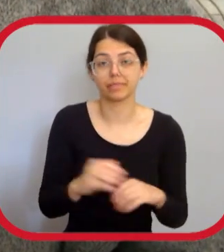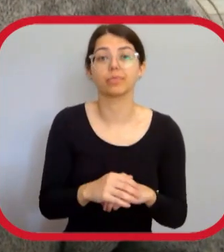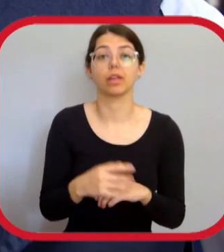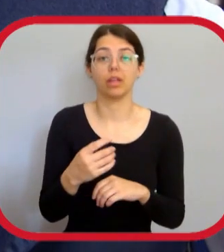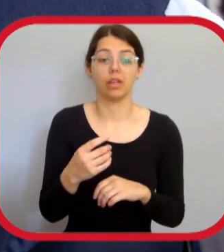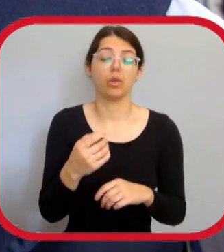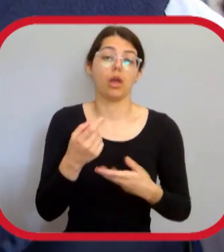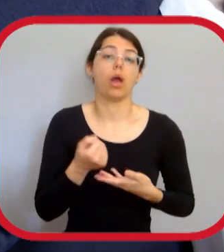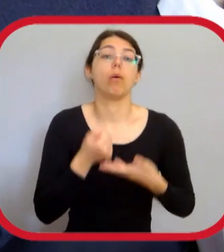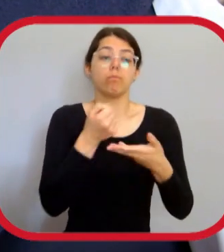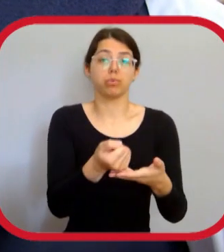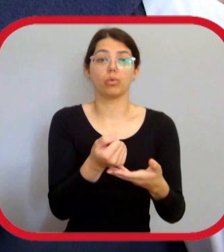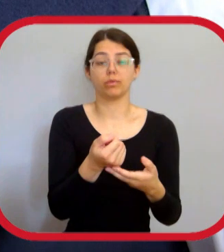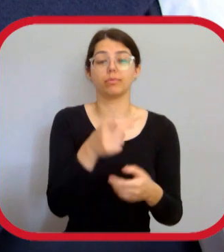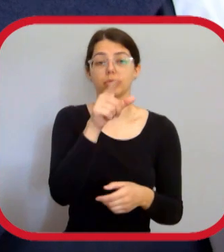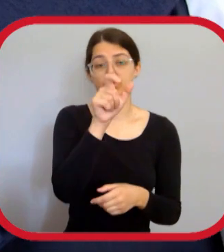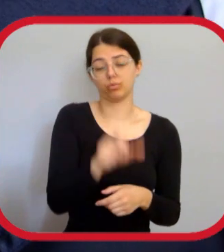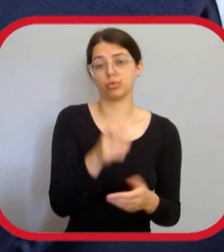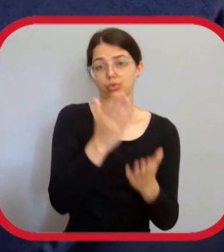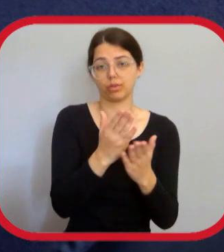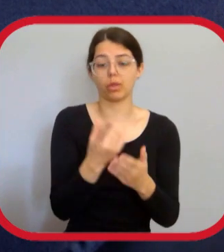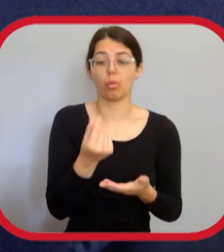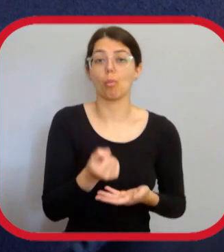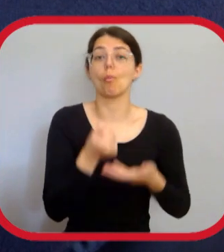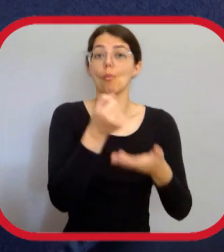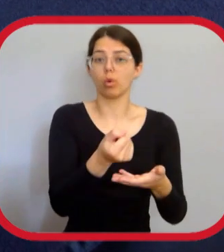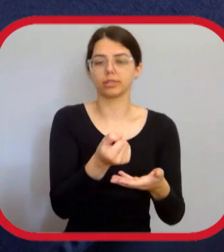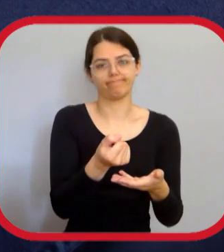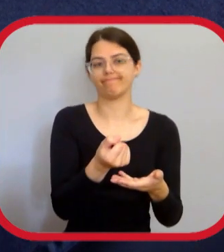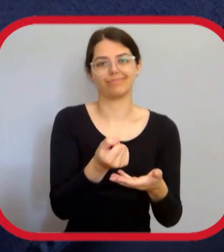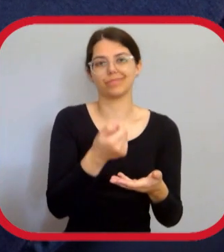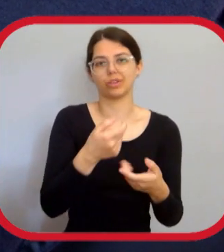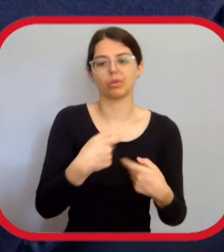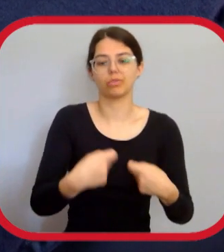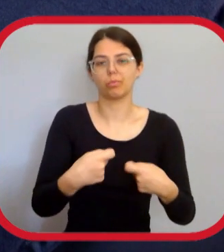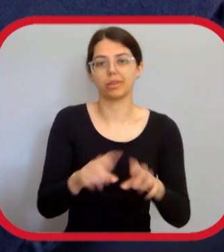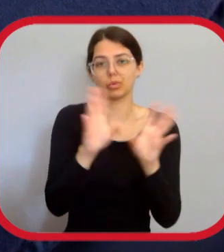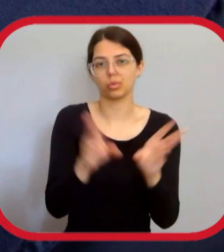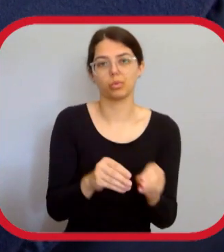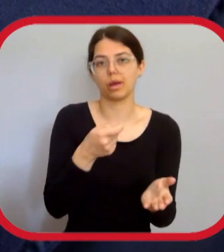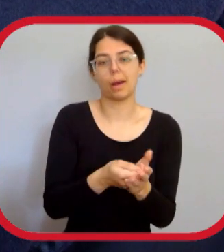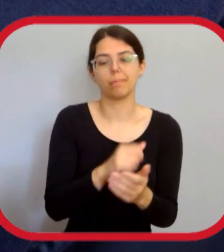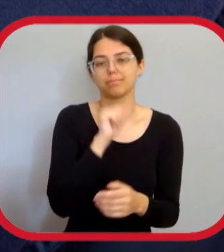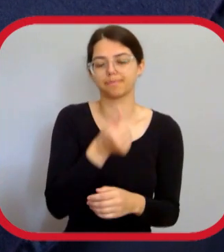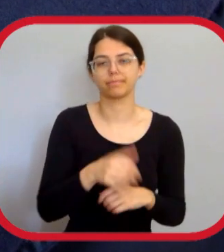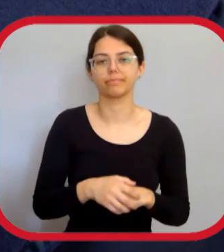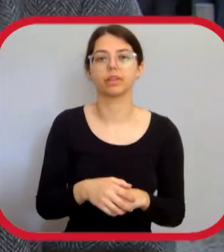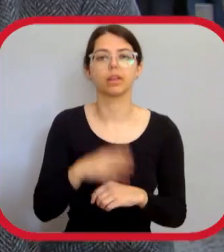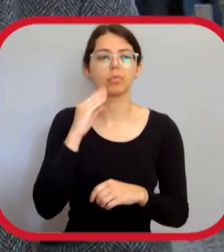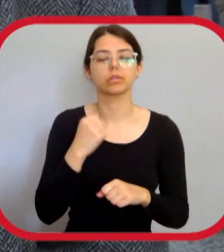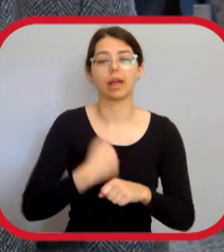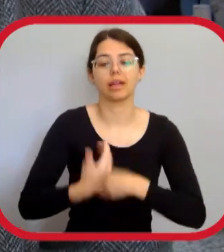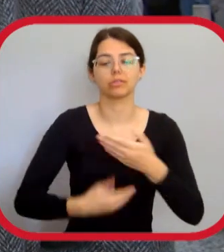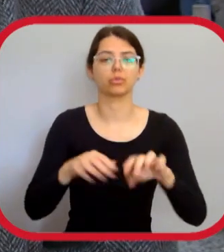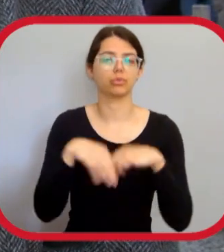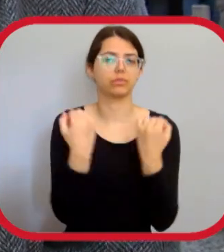em Lisboa. A quantidade monetária que é dada ao estudante bolseiro não é suficiente para ele acatar as suas despesas na totalidade. Eu